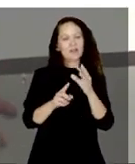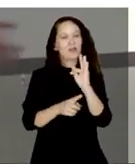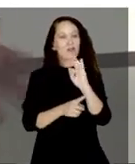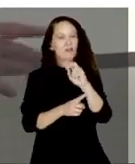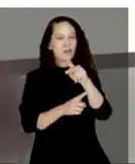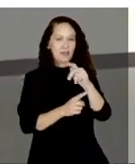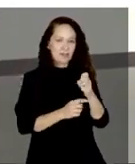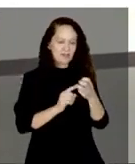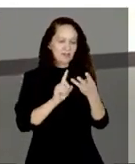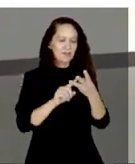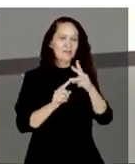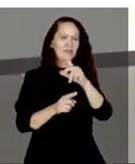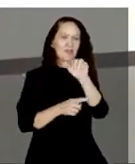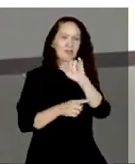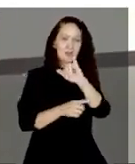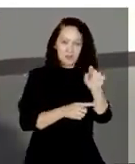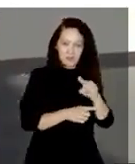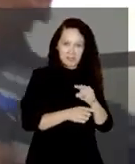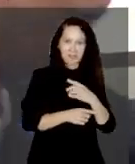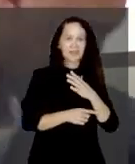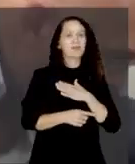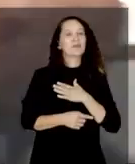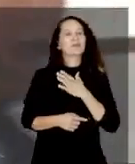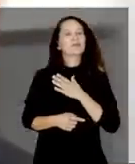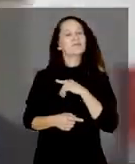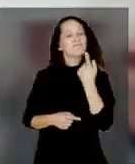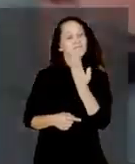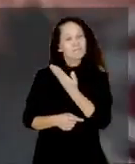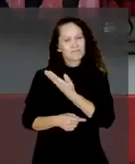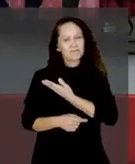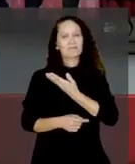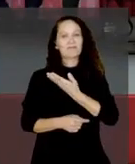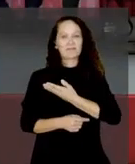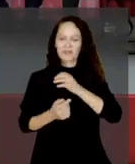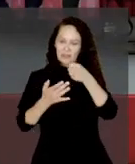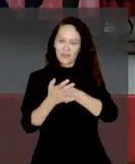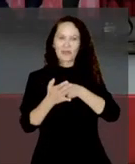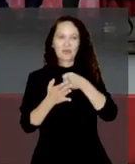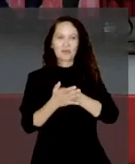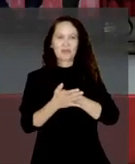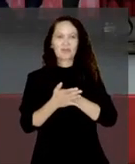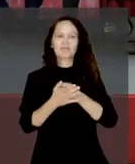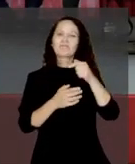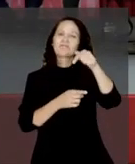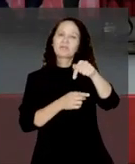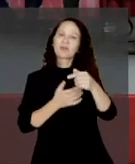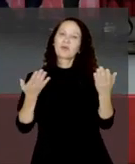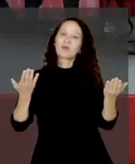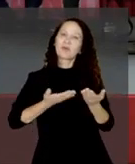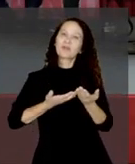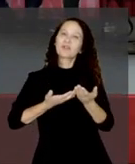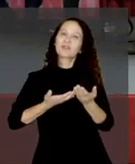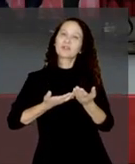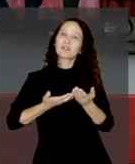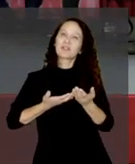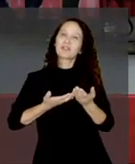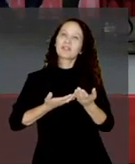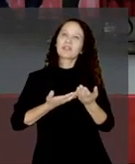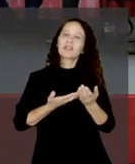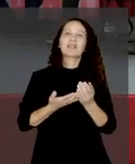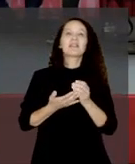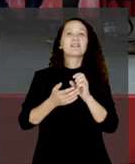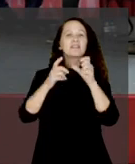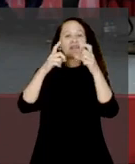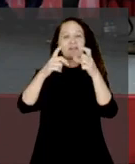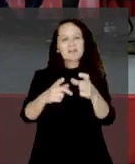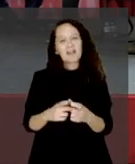companheiro Miguel Torres, foi sindical, grande companheiro de luta, sempre junto aqui com os metalúrgicos da ABC.